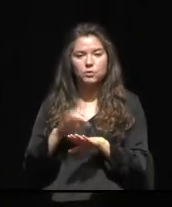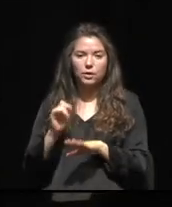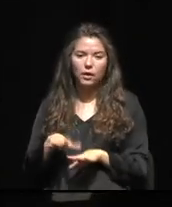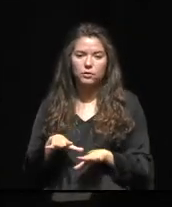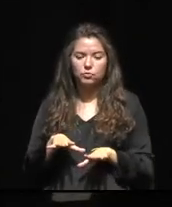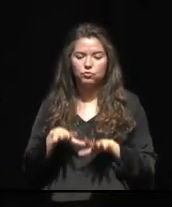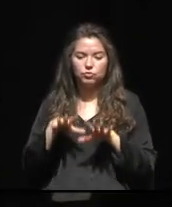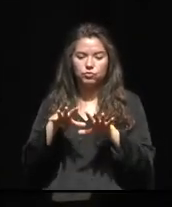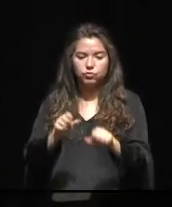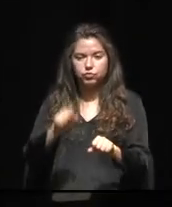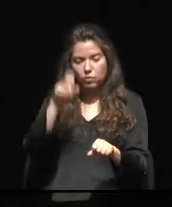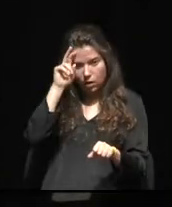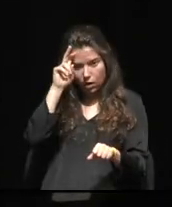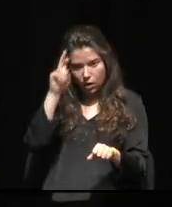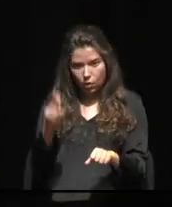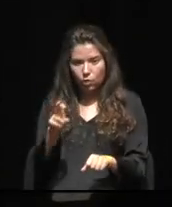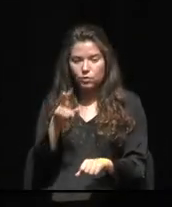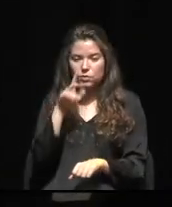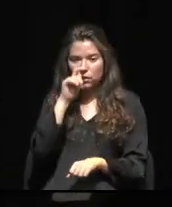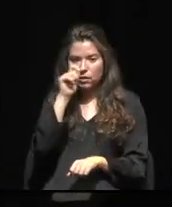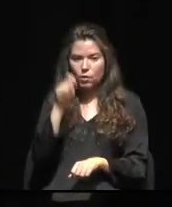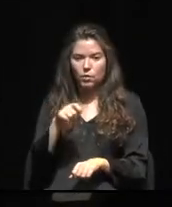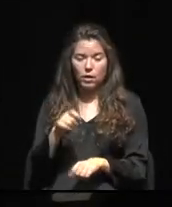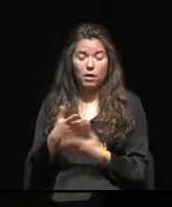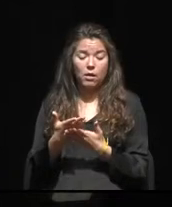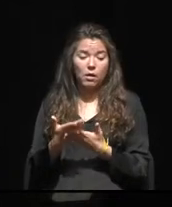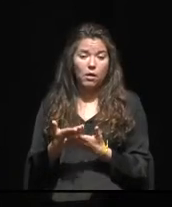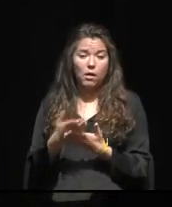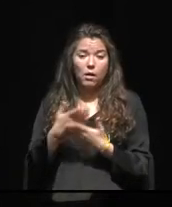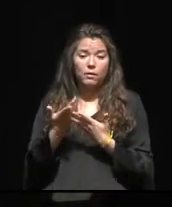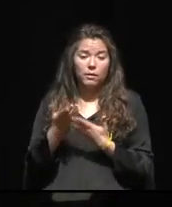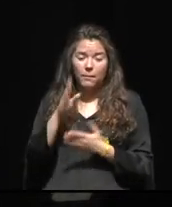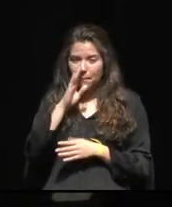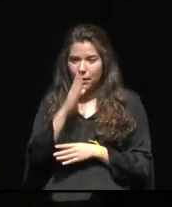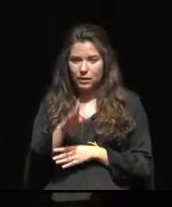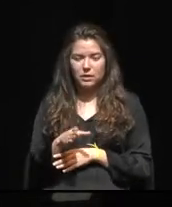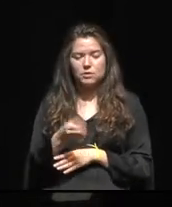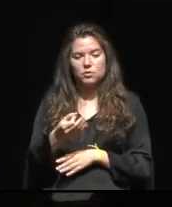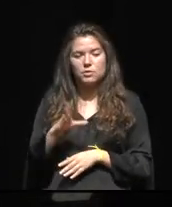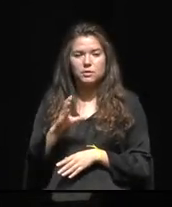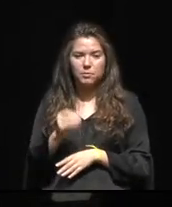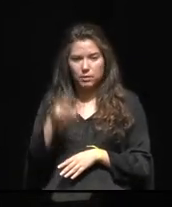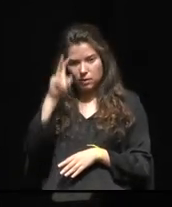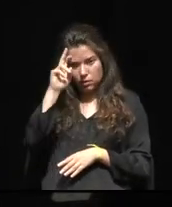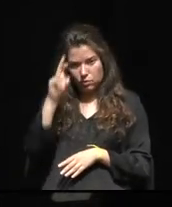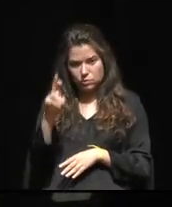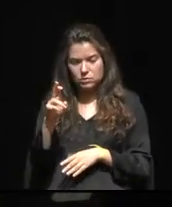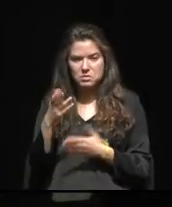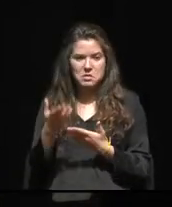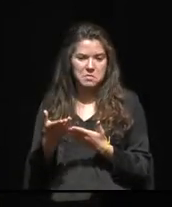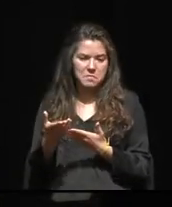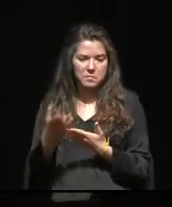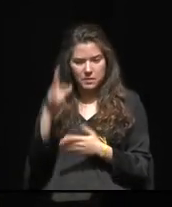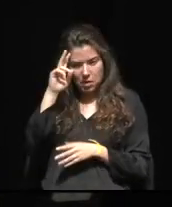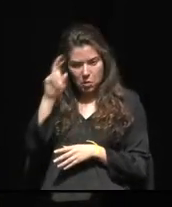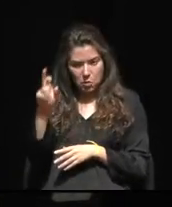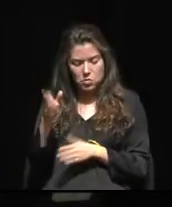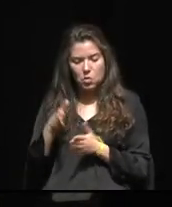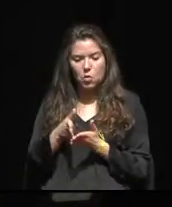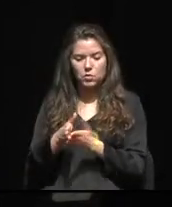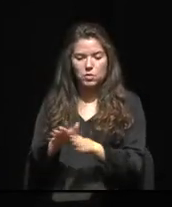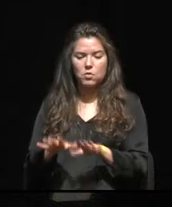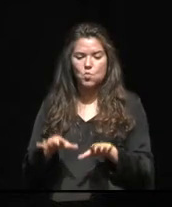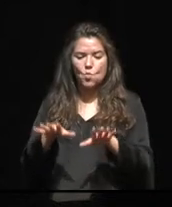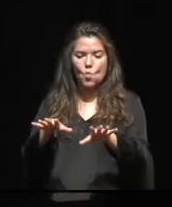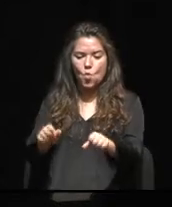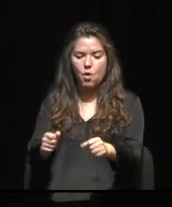invasores Russos da Ucrânia o PCP parece assim Pretender que a rússa que a Rússia mantenha Os territórios